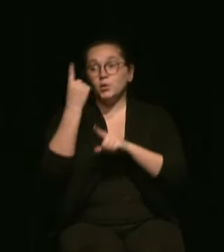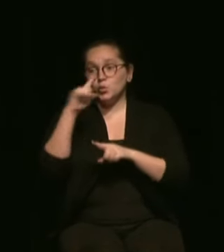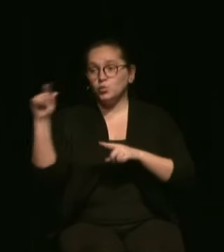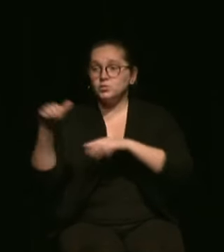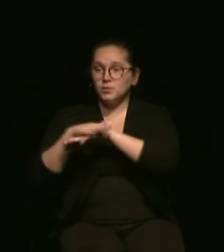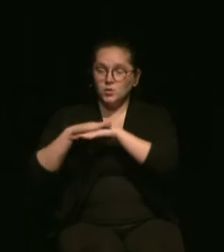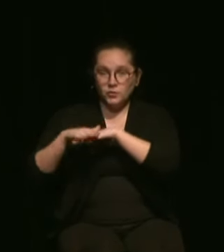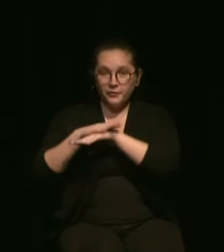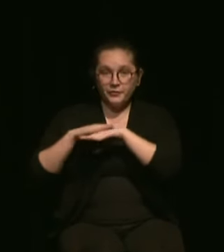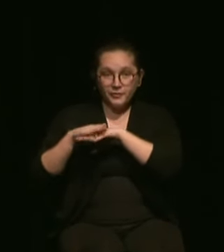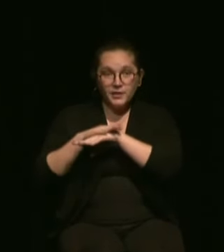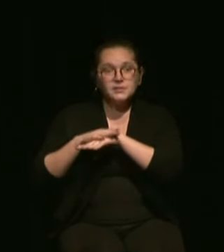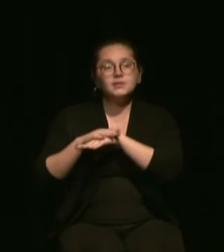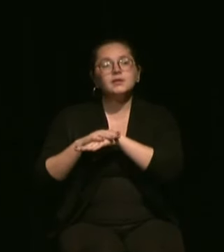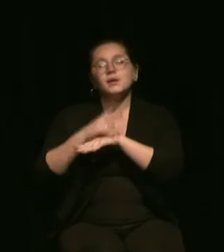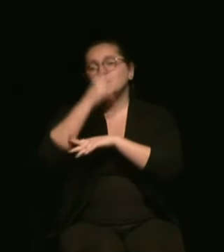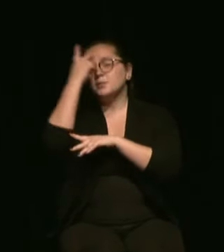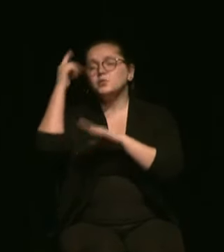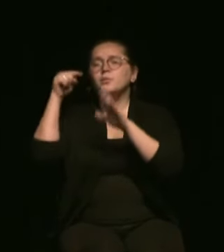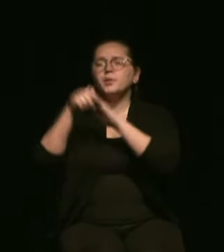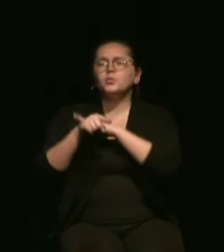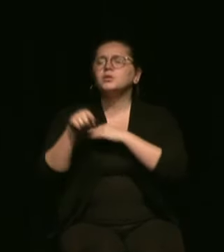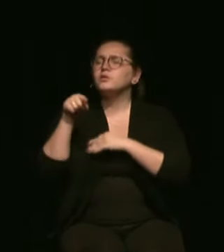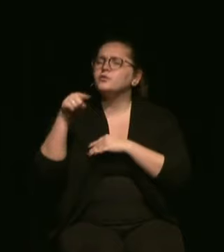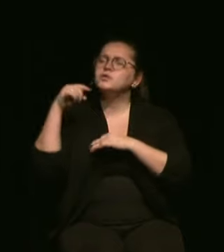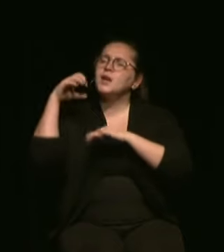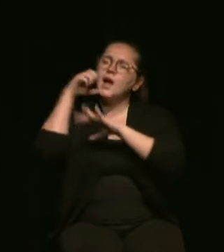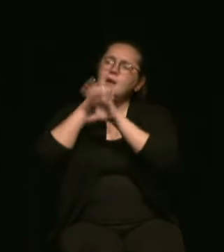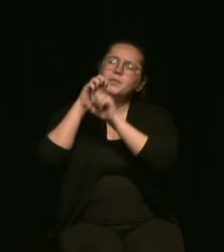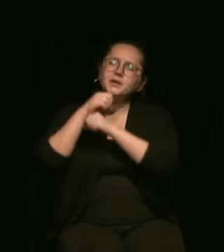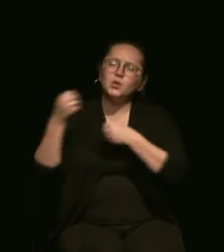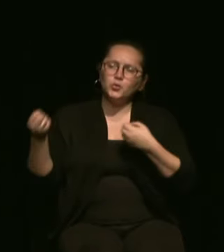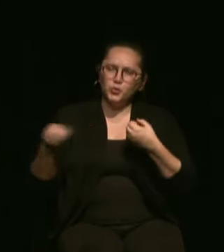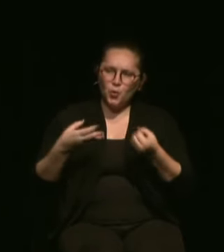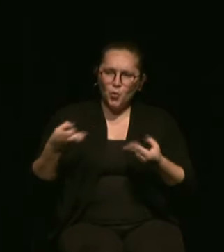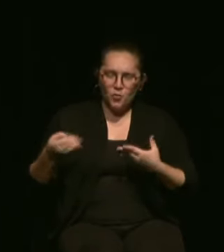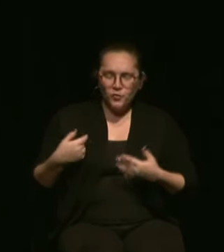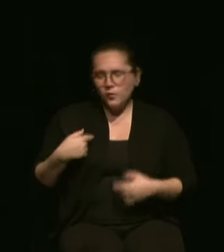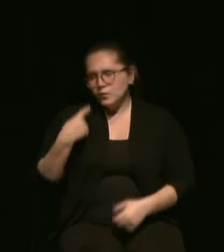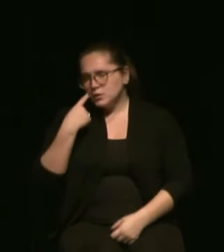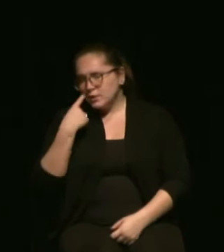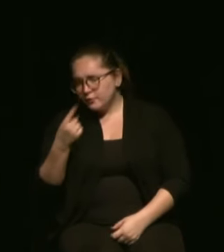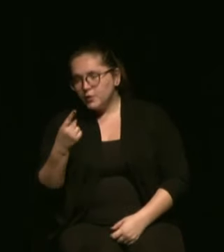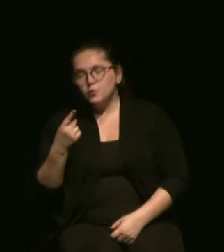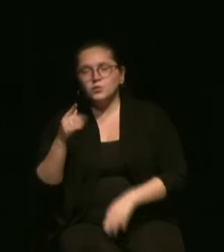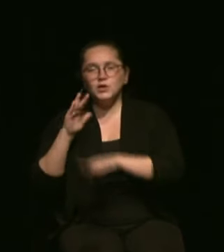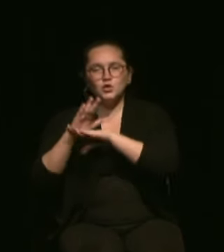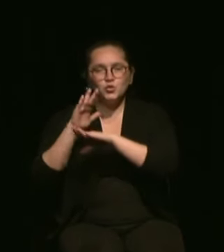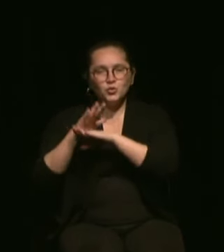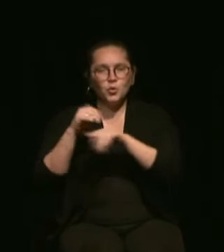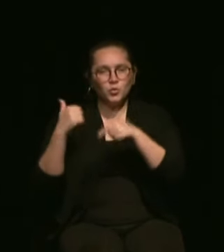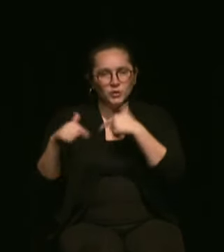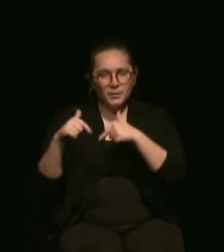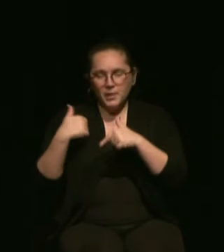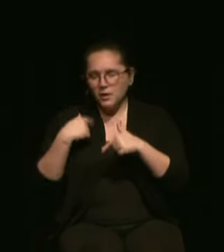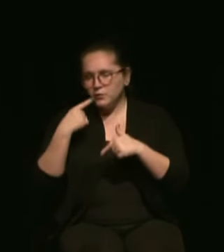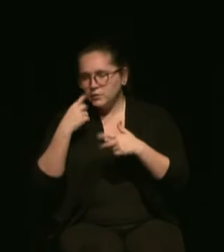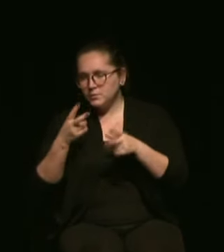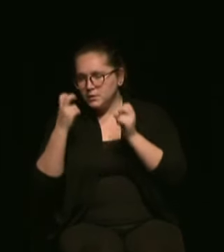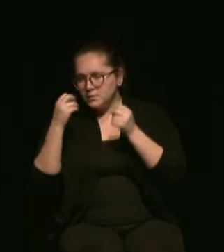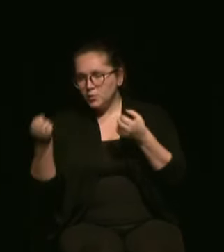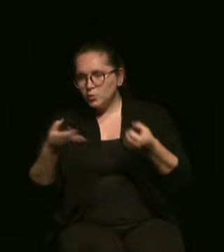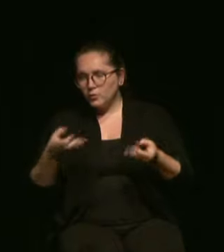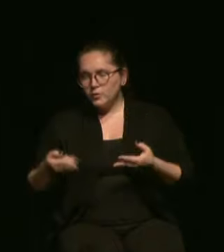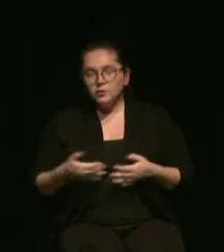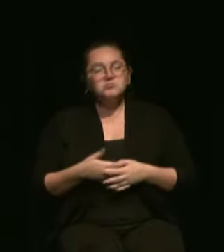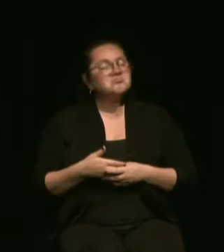últimas conversas, onde alguém pergunta aqui, você aprendeu algo novo sobre o trabalho do Coutinho quando trabalhou na montagem, na finalização do Últimas Conversas? Boa pergunta,